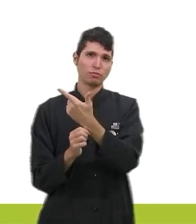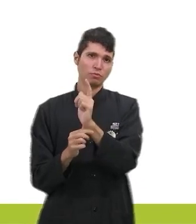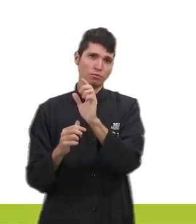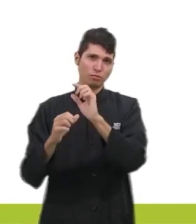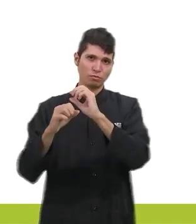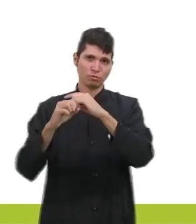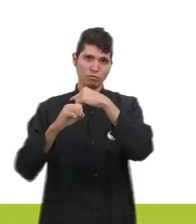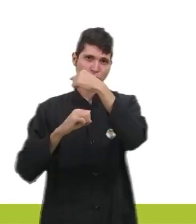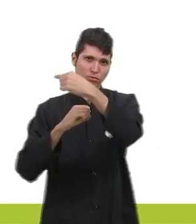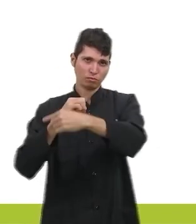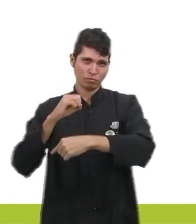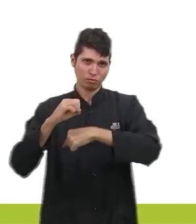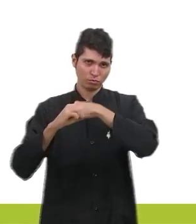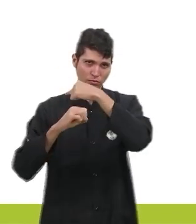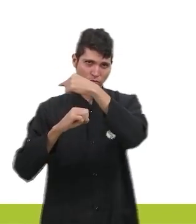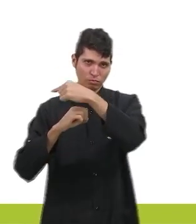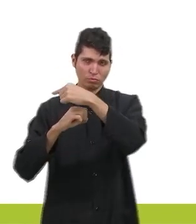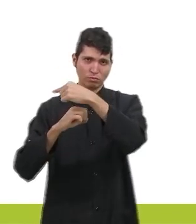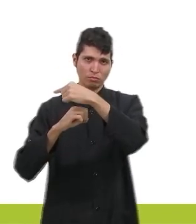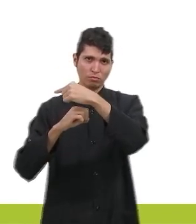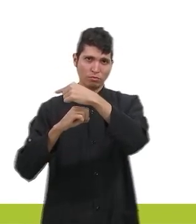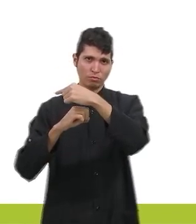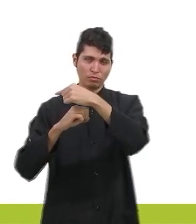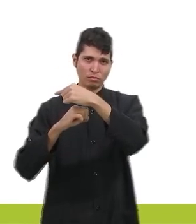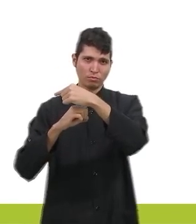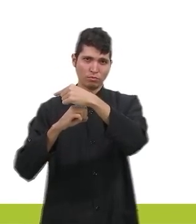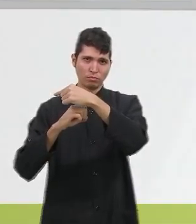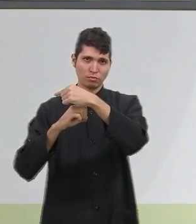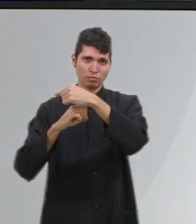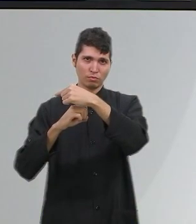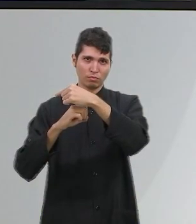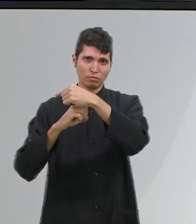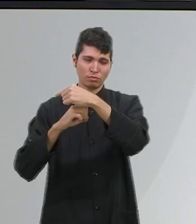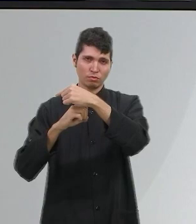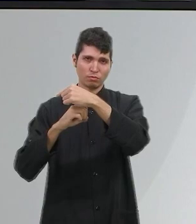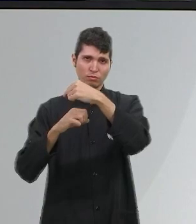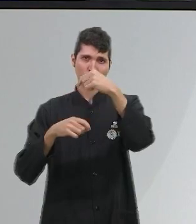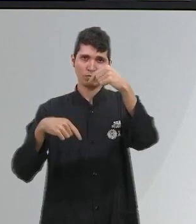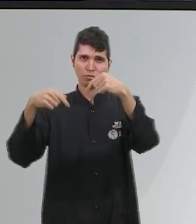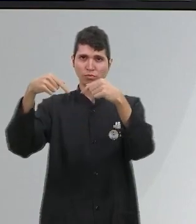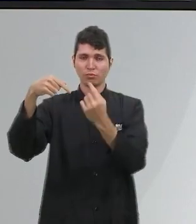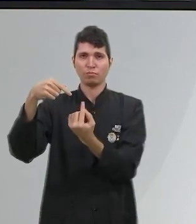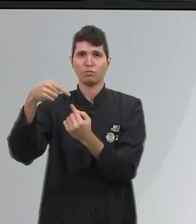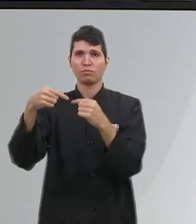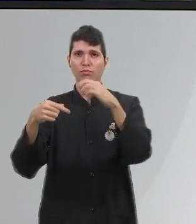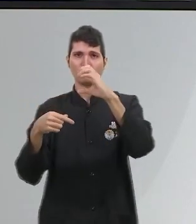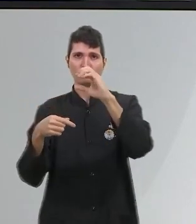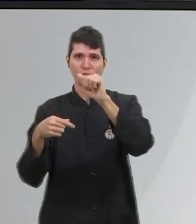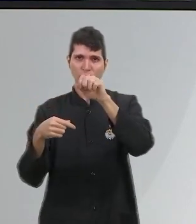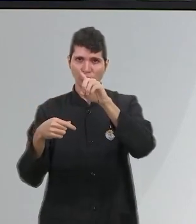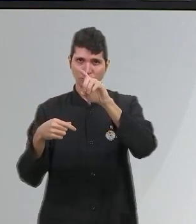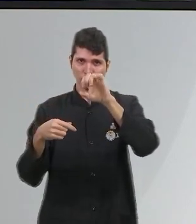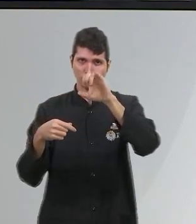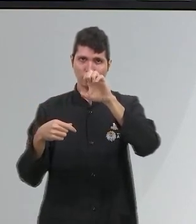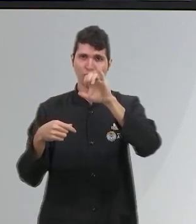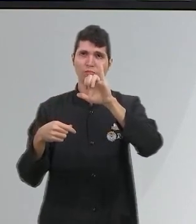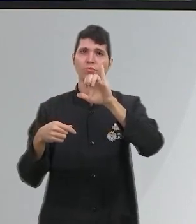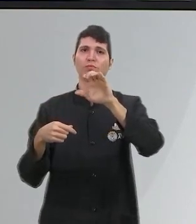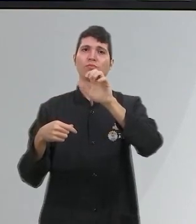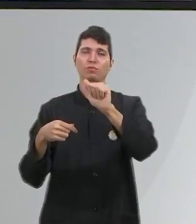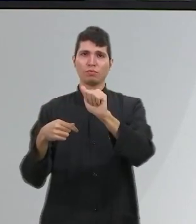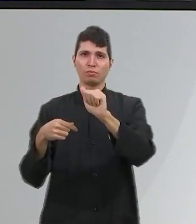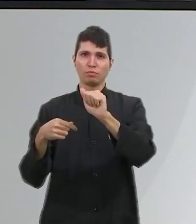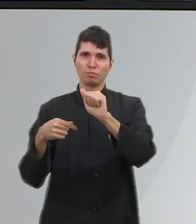átomos no meio da cadeia. Ou seja, ao invés de ter ali um carbono ligado ao